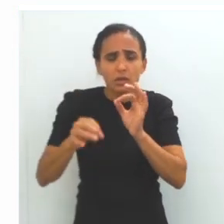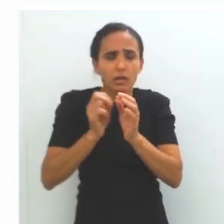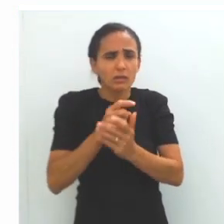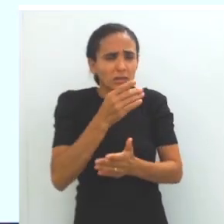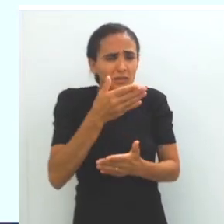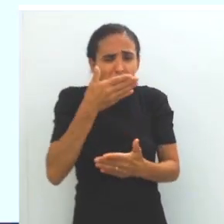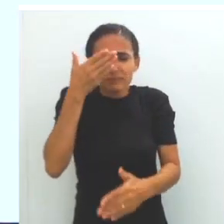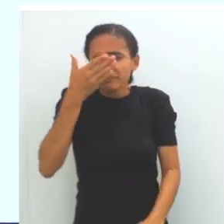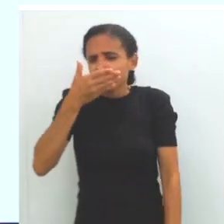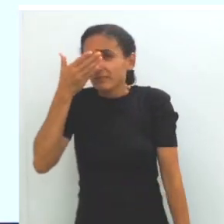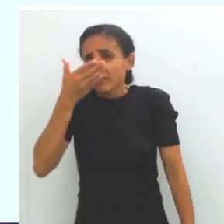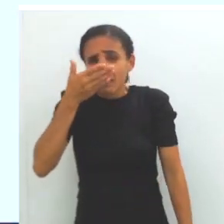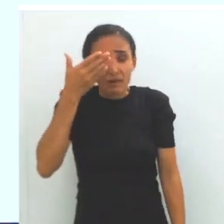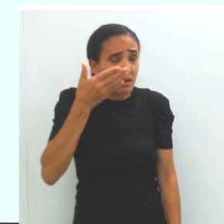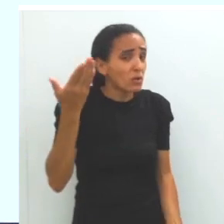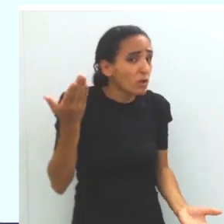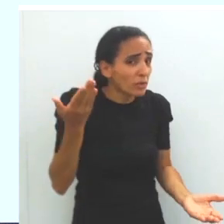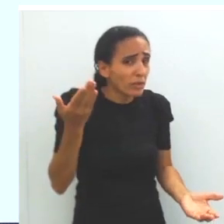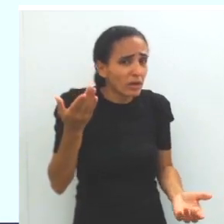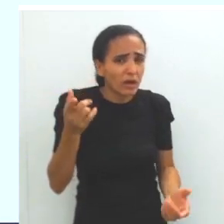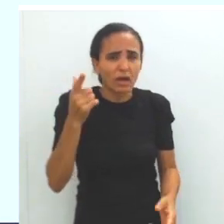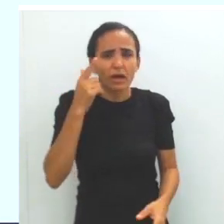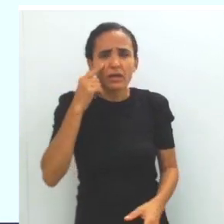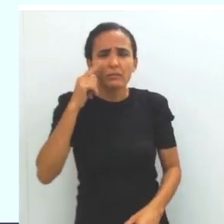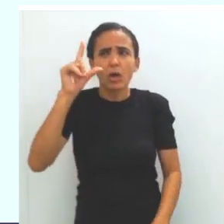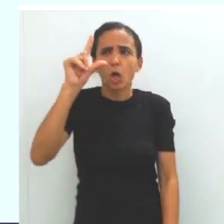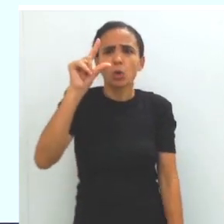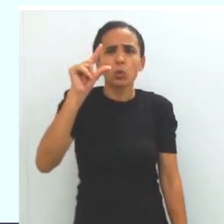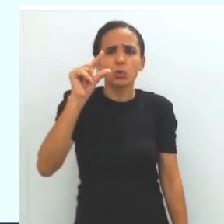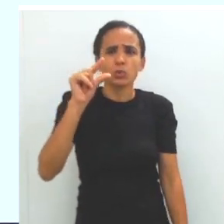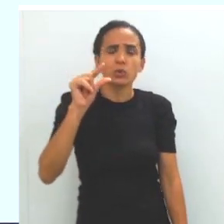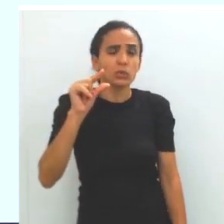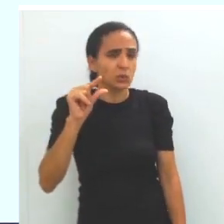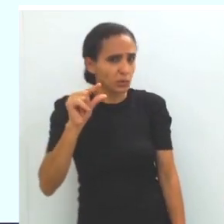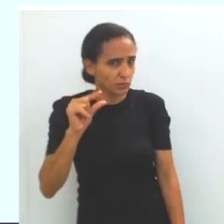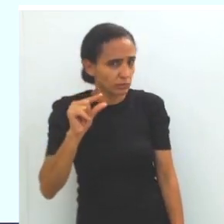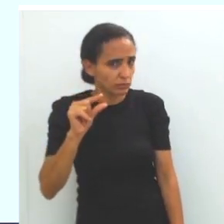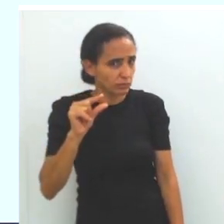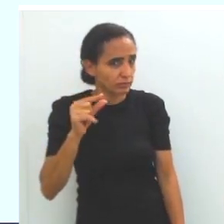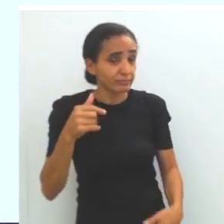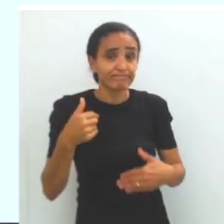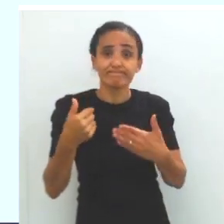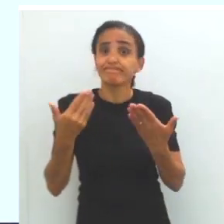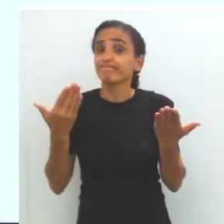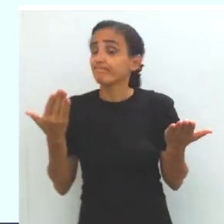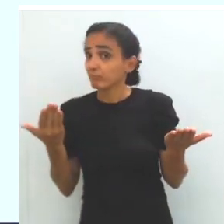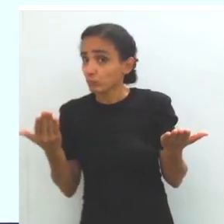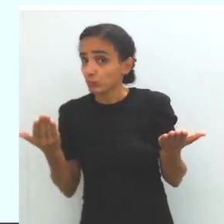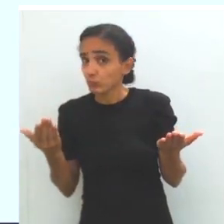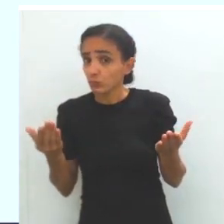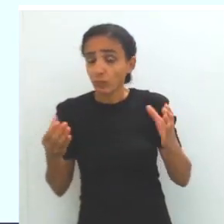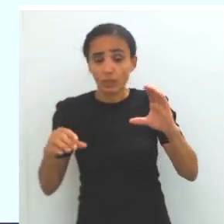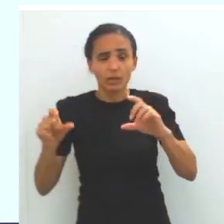centímetros. Quem é míope tem um globo ocular maior do que deveria. E aí? Se o